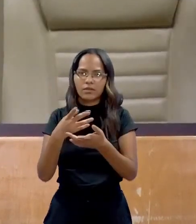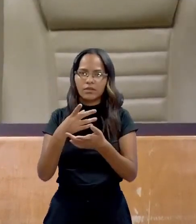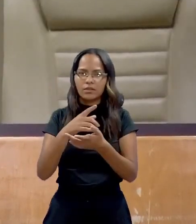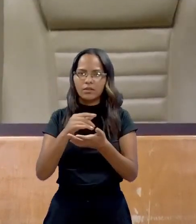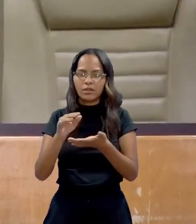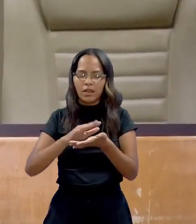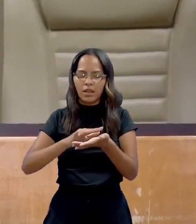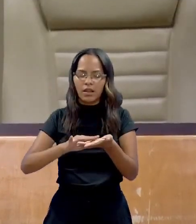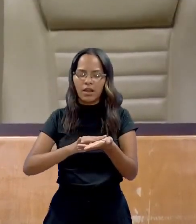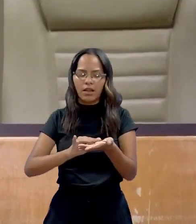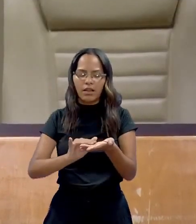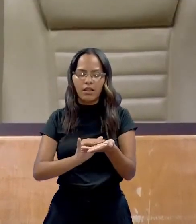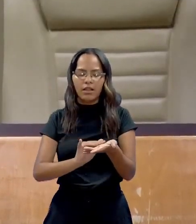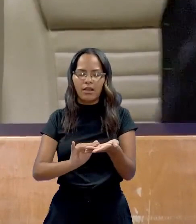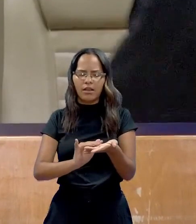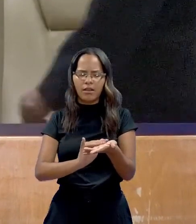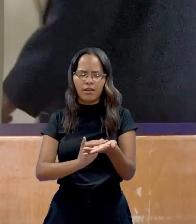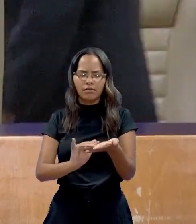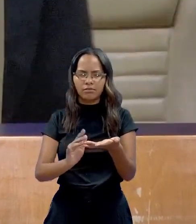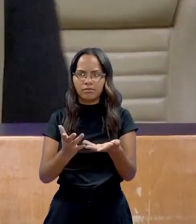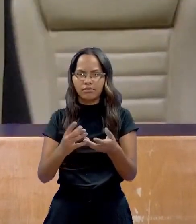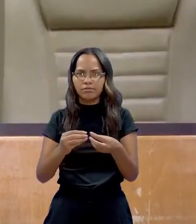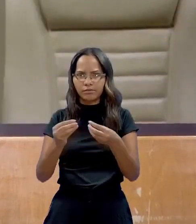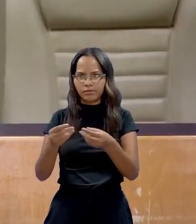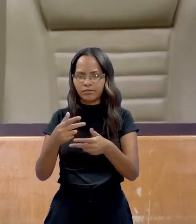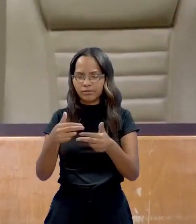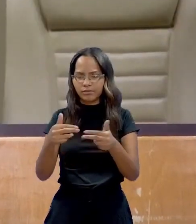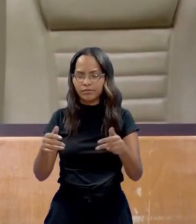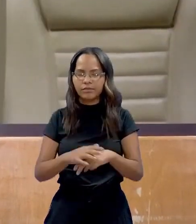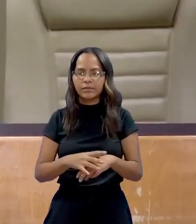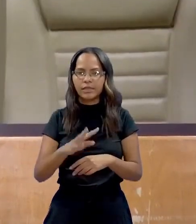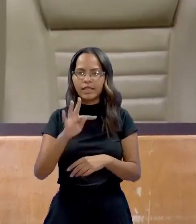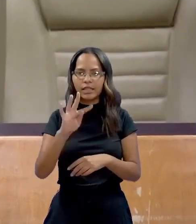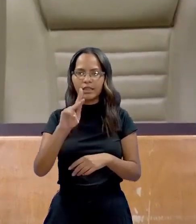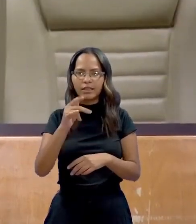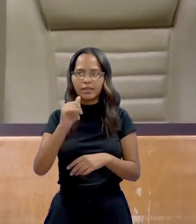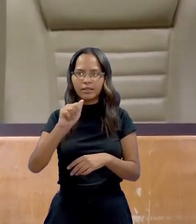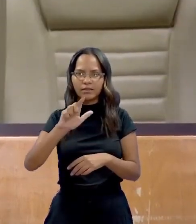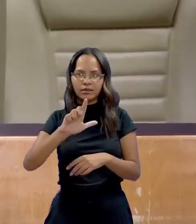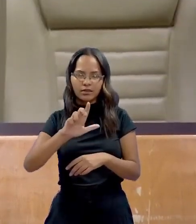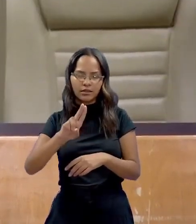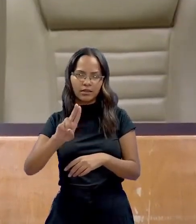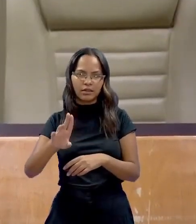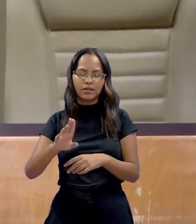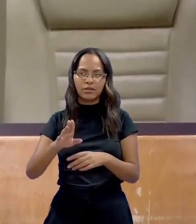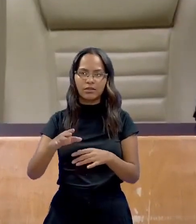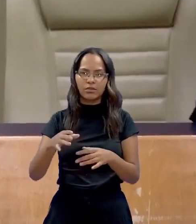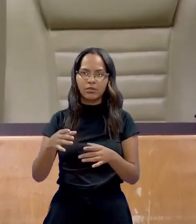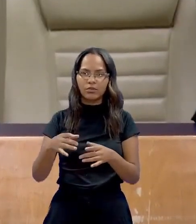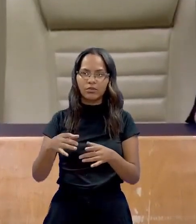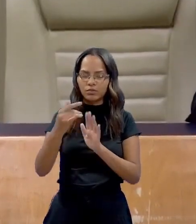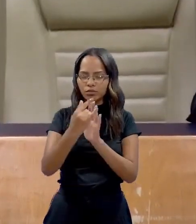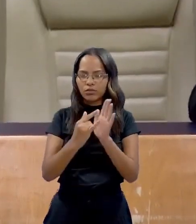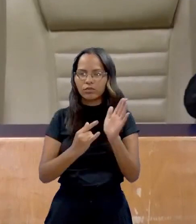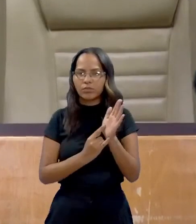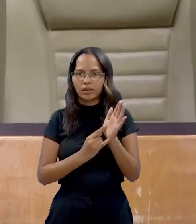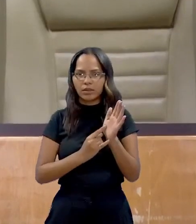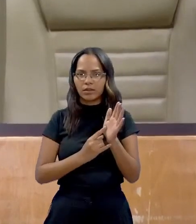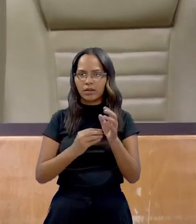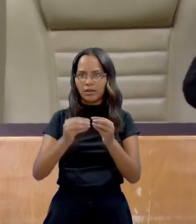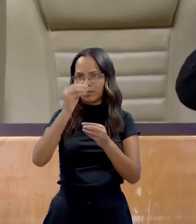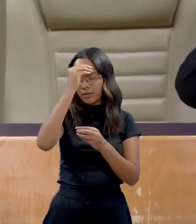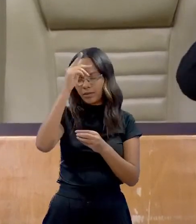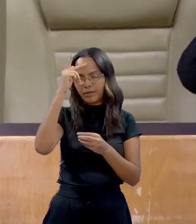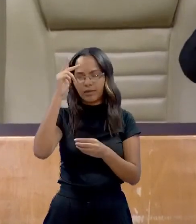município de Goiânia, e da outras providências. Vereador Tiago Guiotti, requerimentos endereçados ao prefeito Anselmo Pereira,